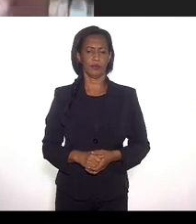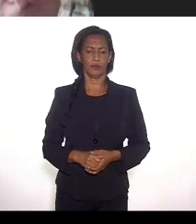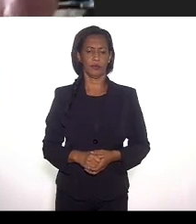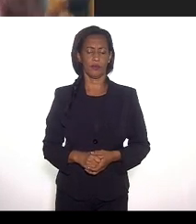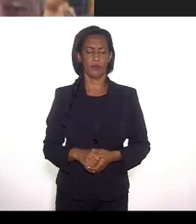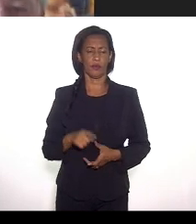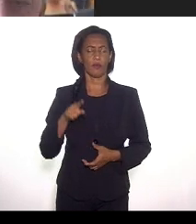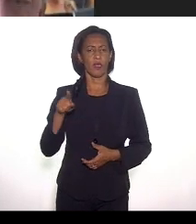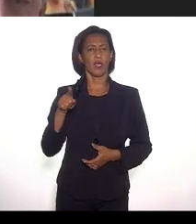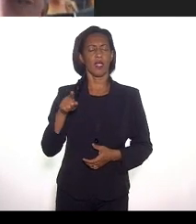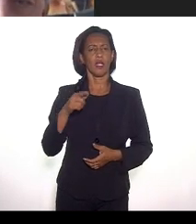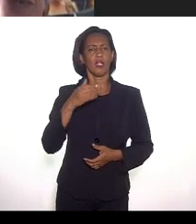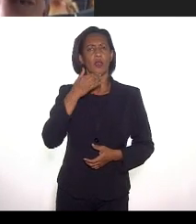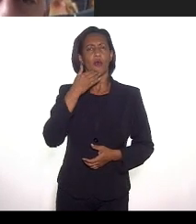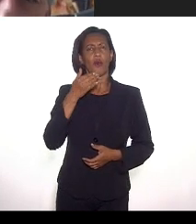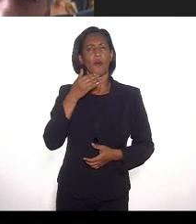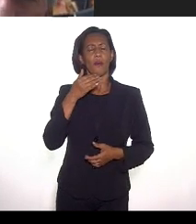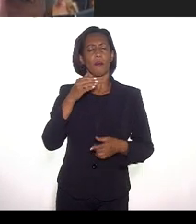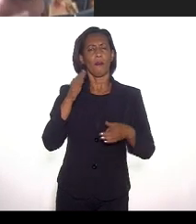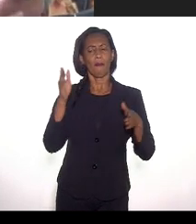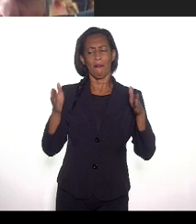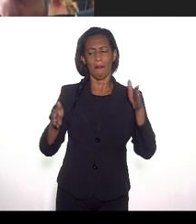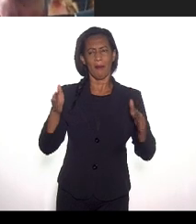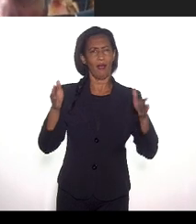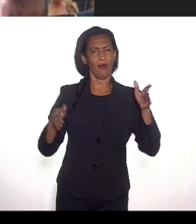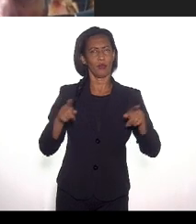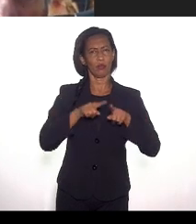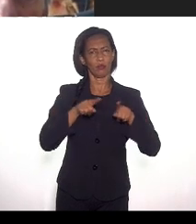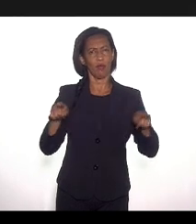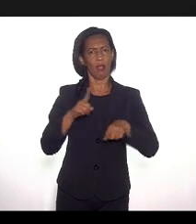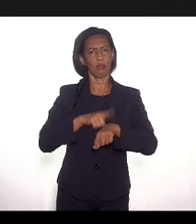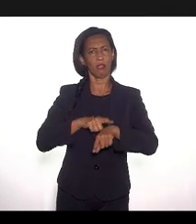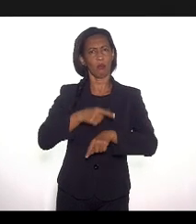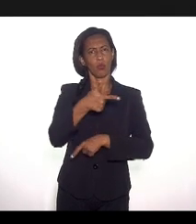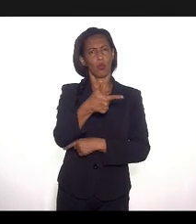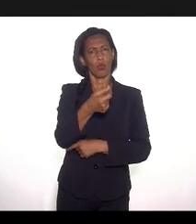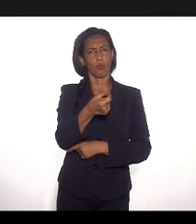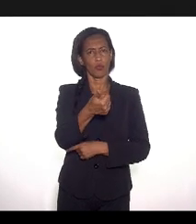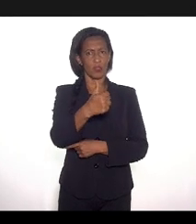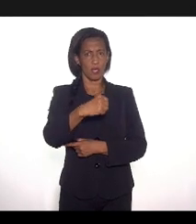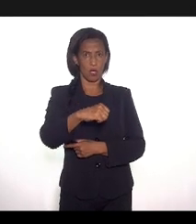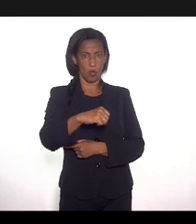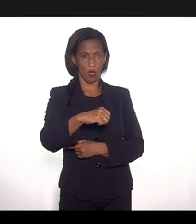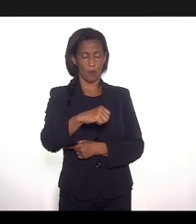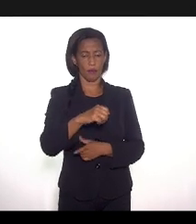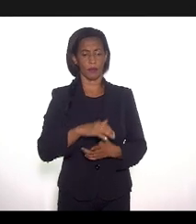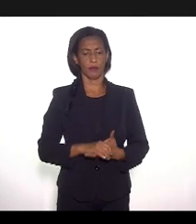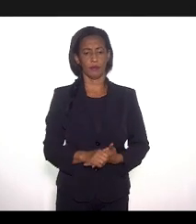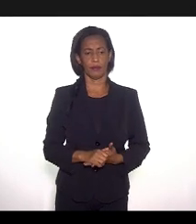definiu prazo de 2019 para